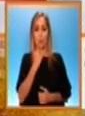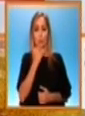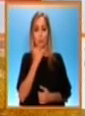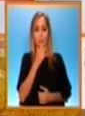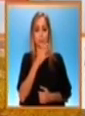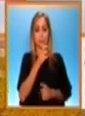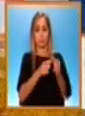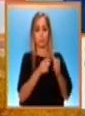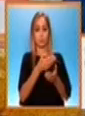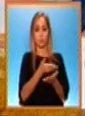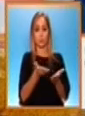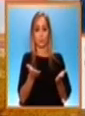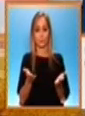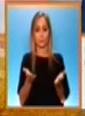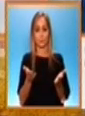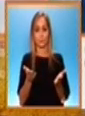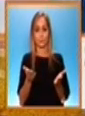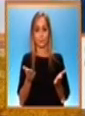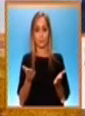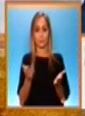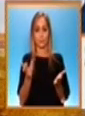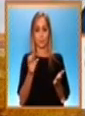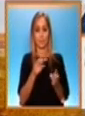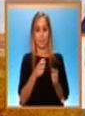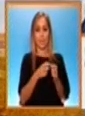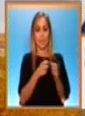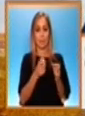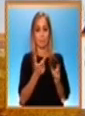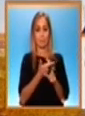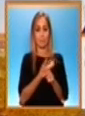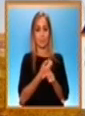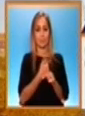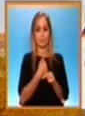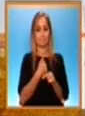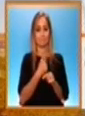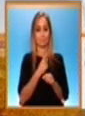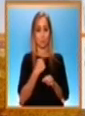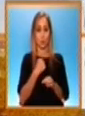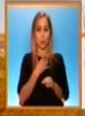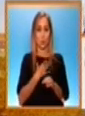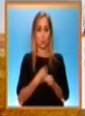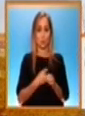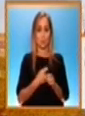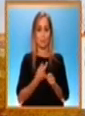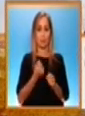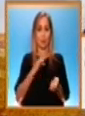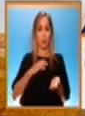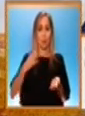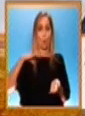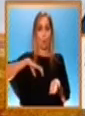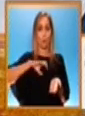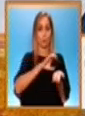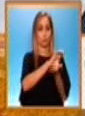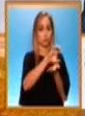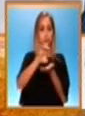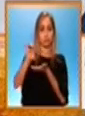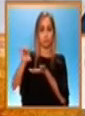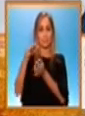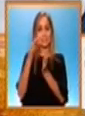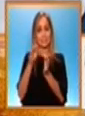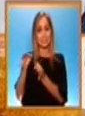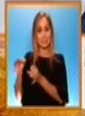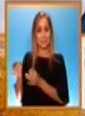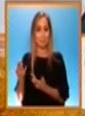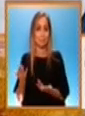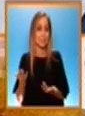pessoas que têm que ir à bilheteira, não me agrada nada. Tomara eu poder oferecer um ordenado fixo. Sim, claro. às pessoas. Mas